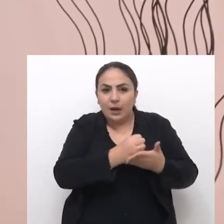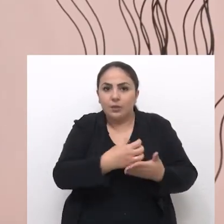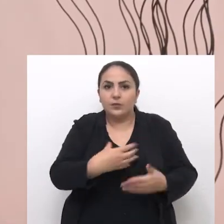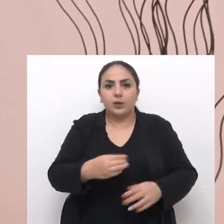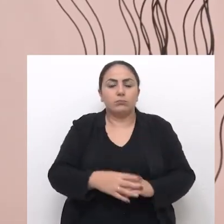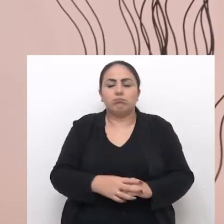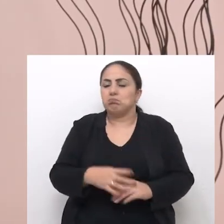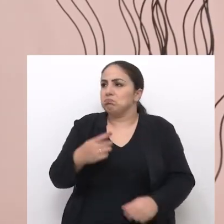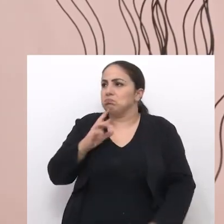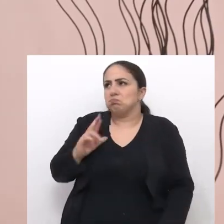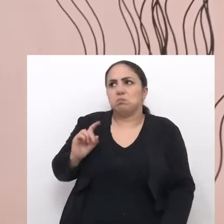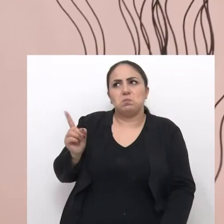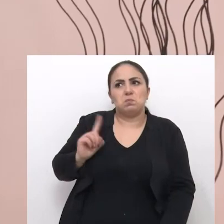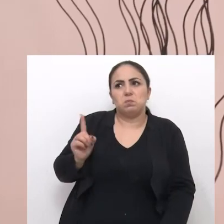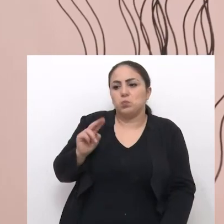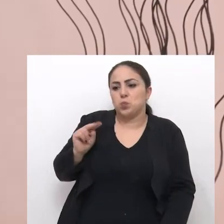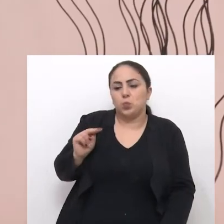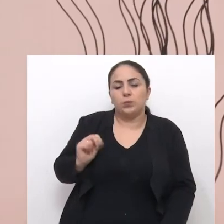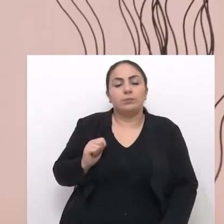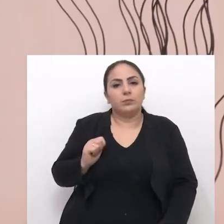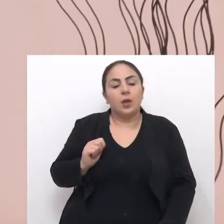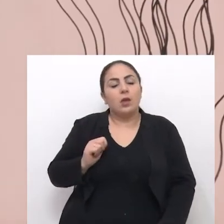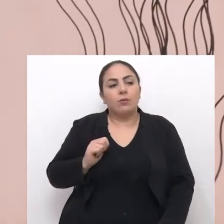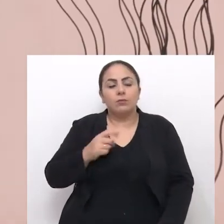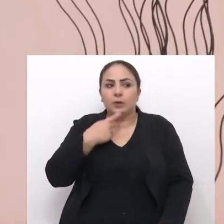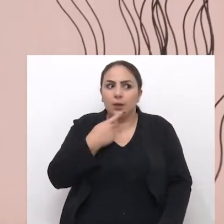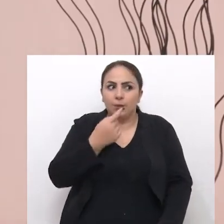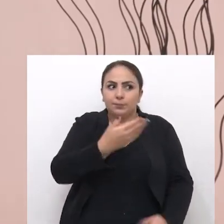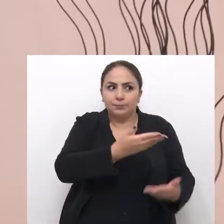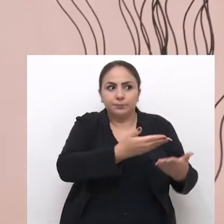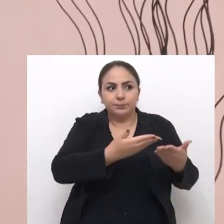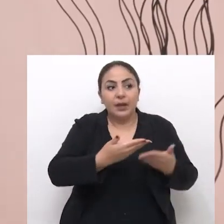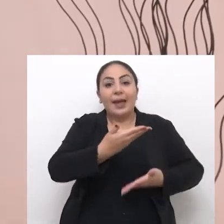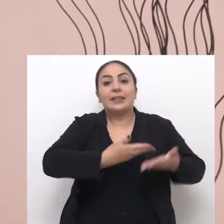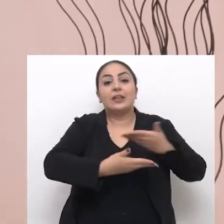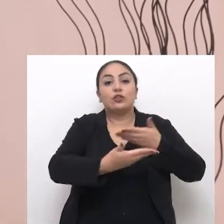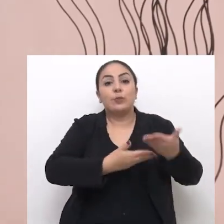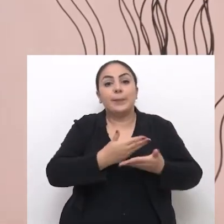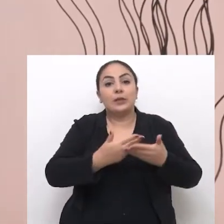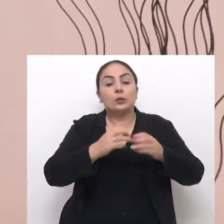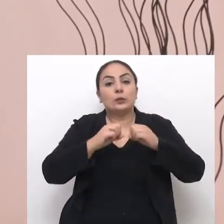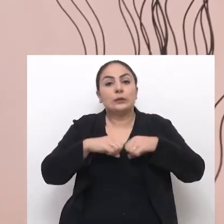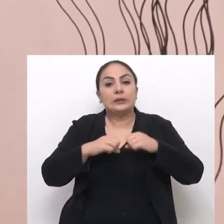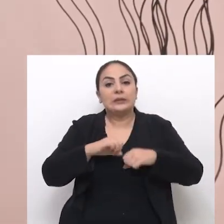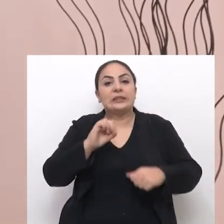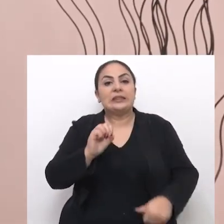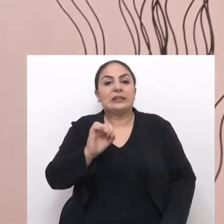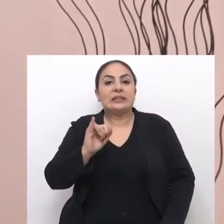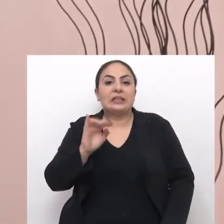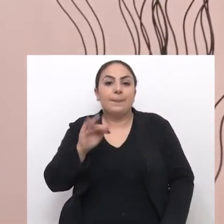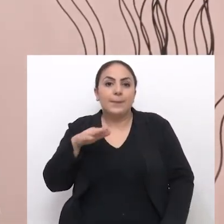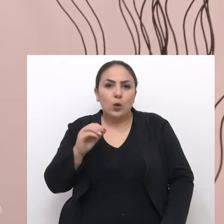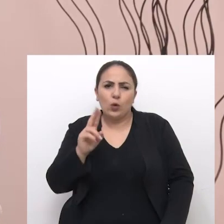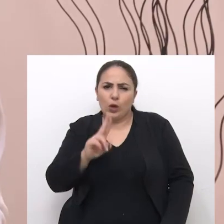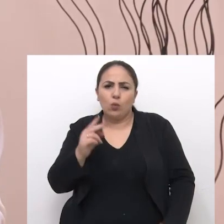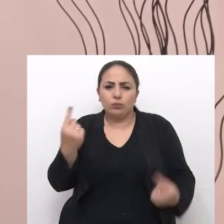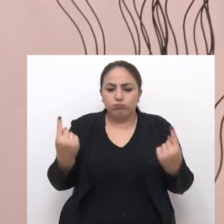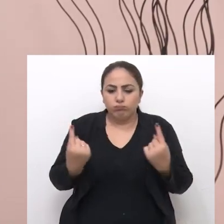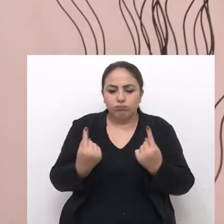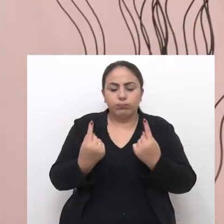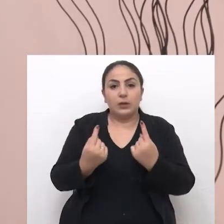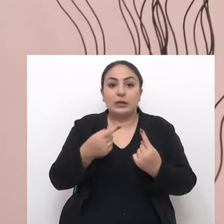filha? Não, não tentei. Aí eu chamei ela para um atendimento sistêmico. E eu uso alguns bonecos. E eu pedi para